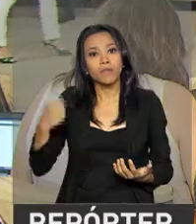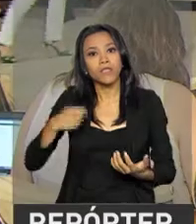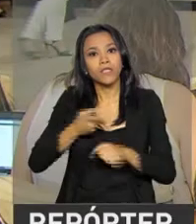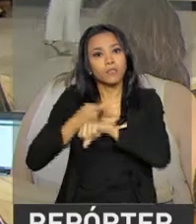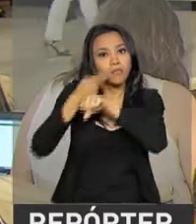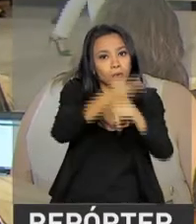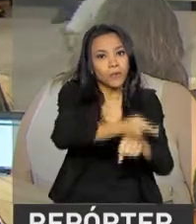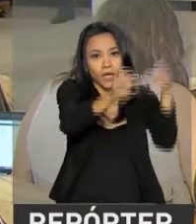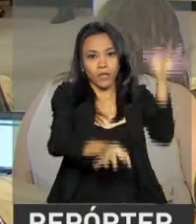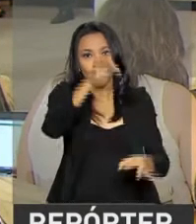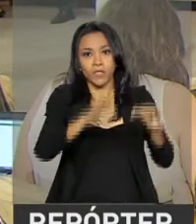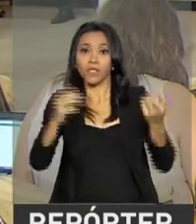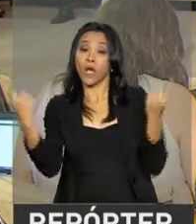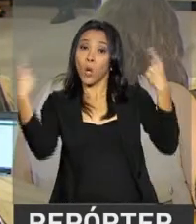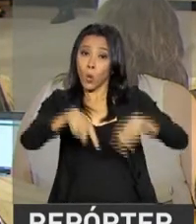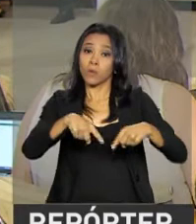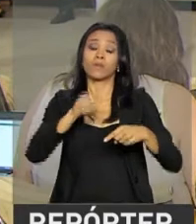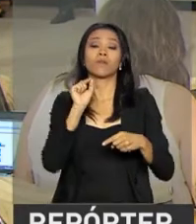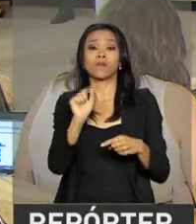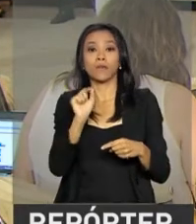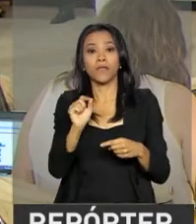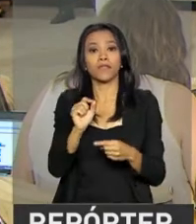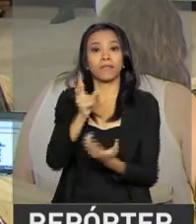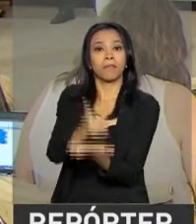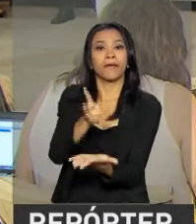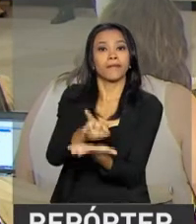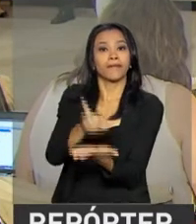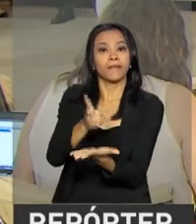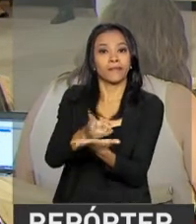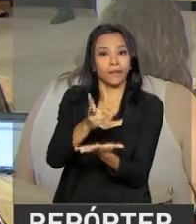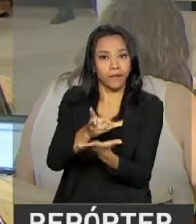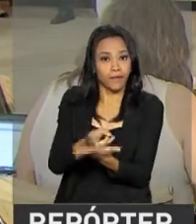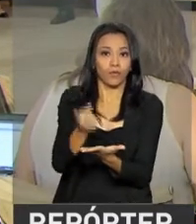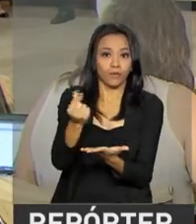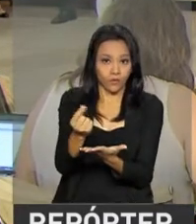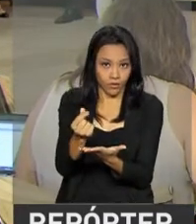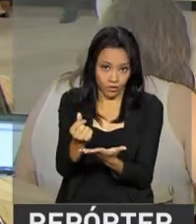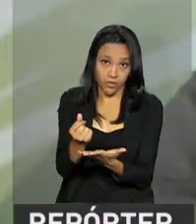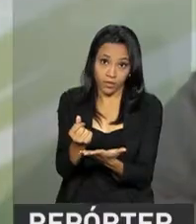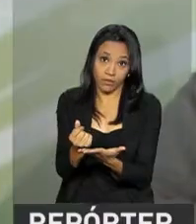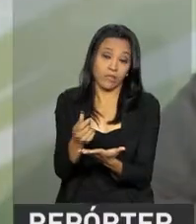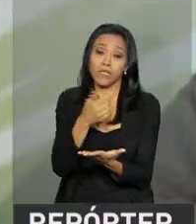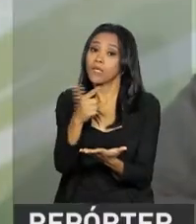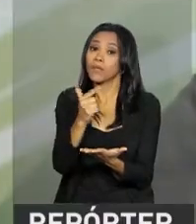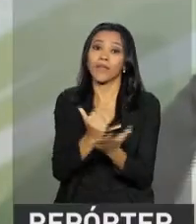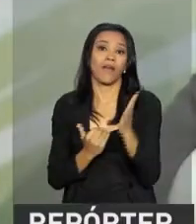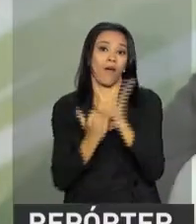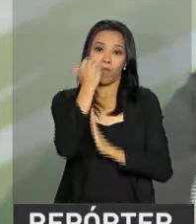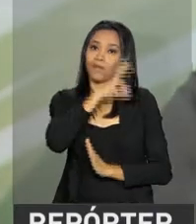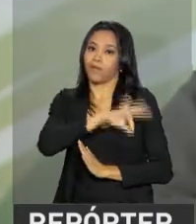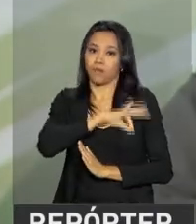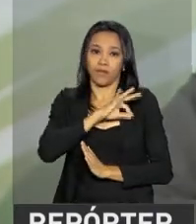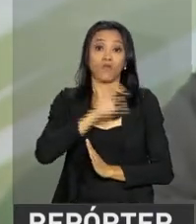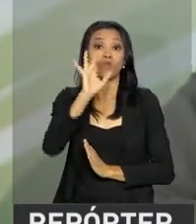justiça contra a decisão provisória de manter o reajuste dos servidores públicos para o ano que vem. A AGU está preparando,